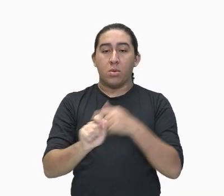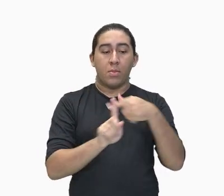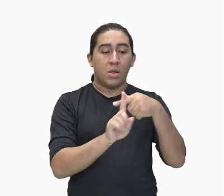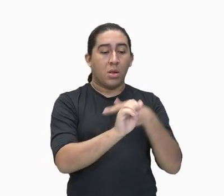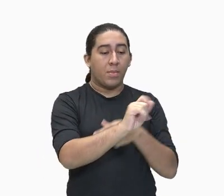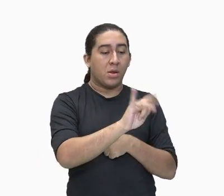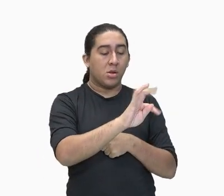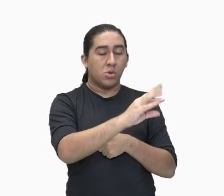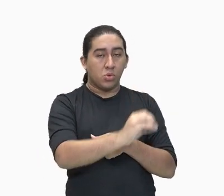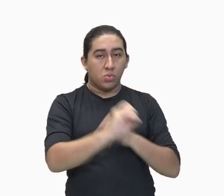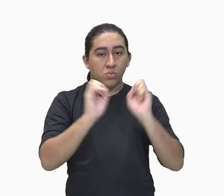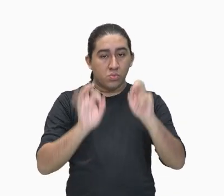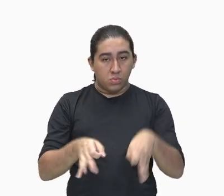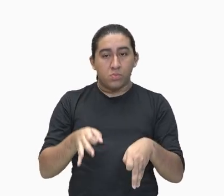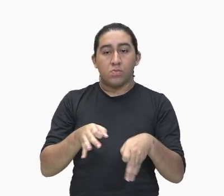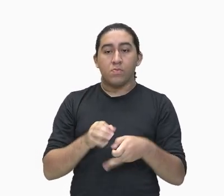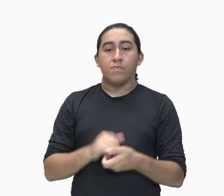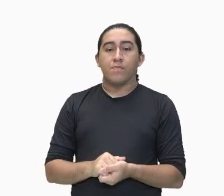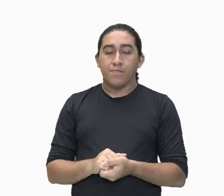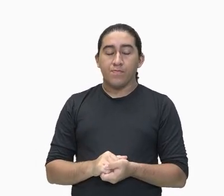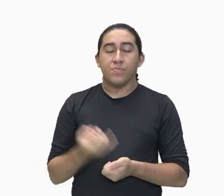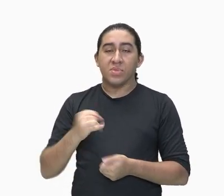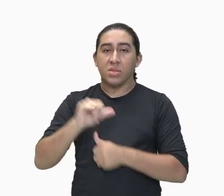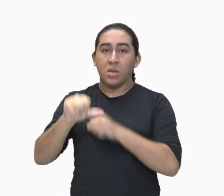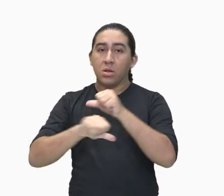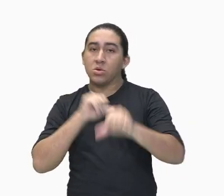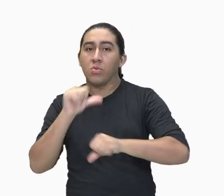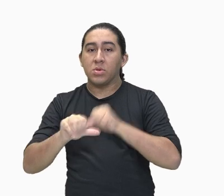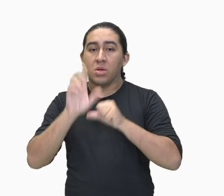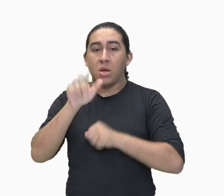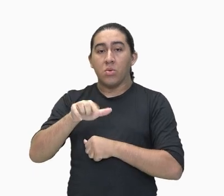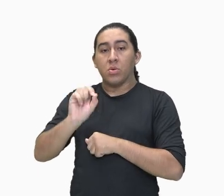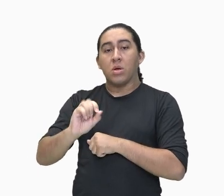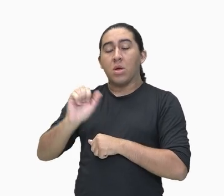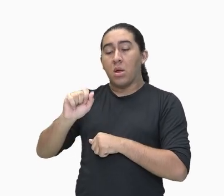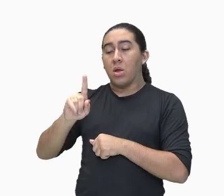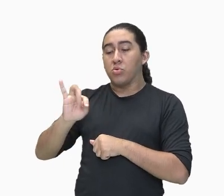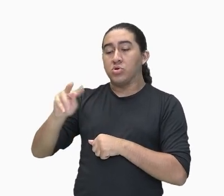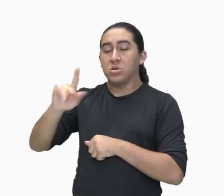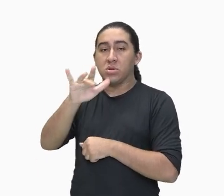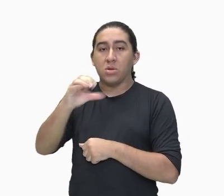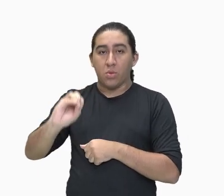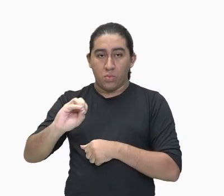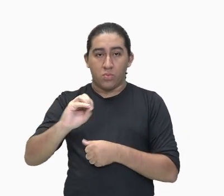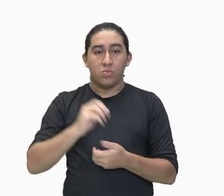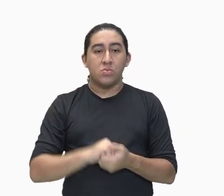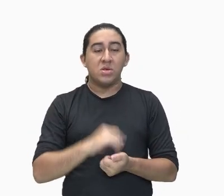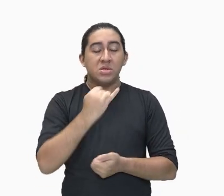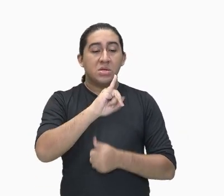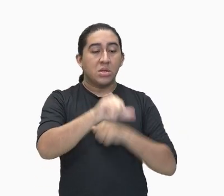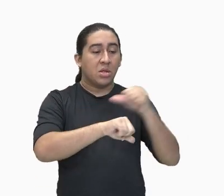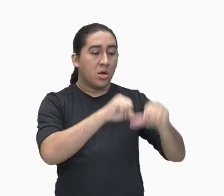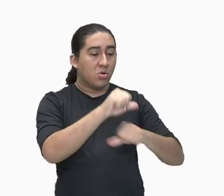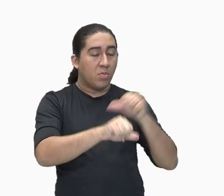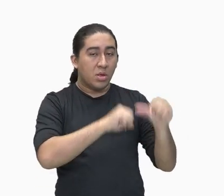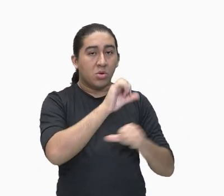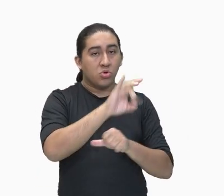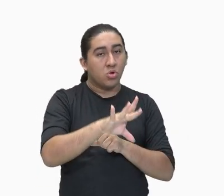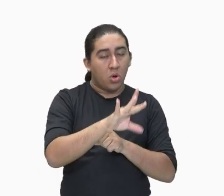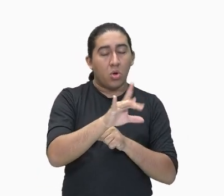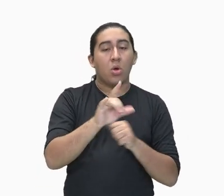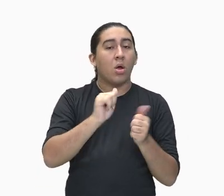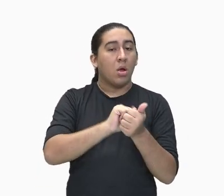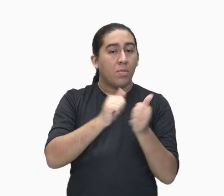aberta. Então, quando a alteração é o quê? Aglutinação. Lábio